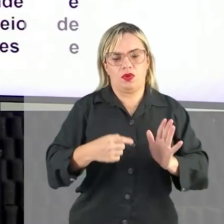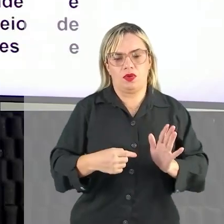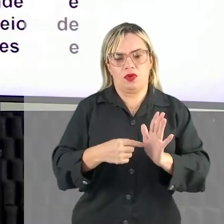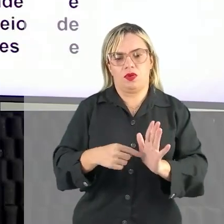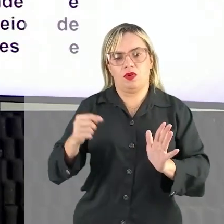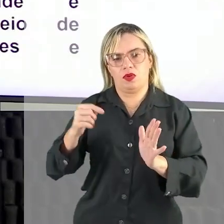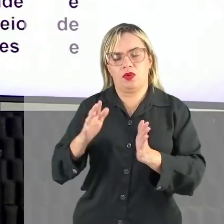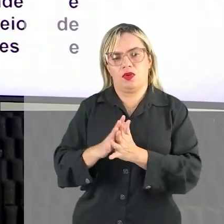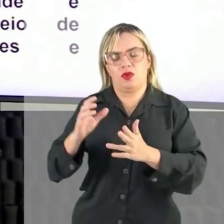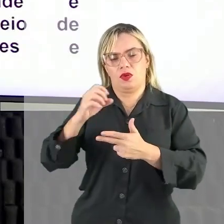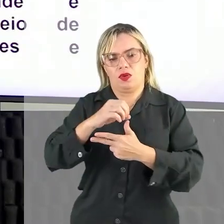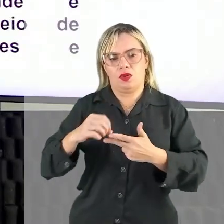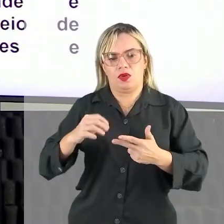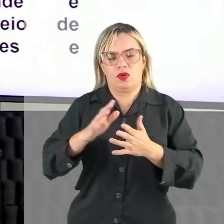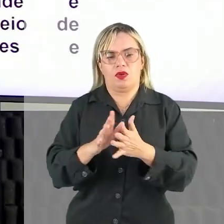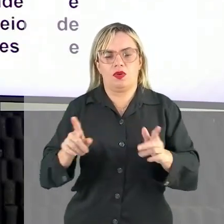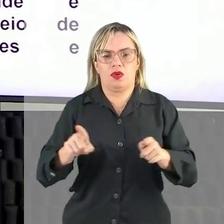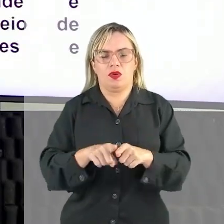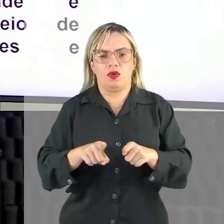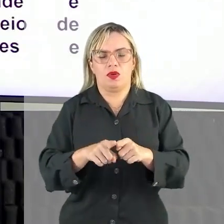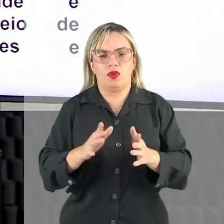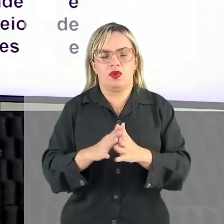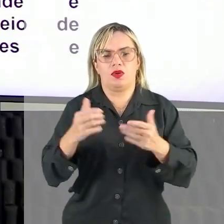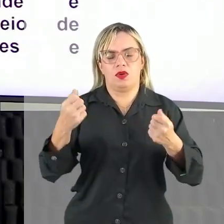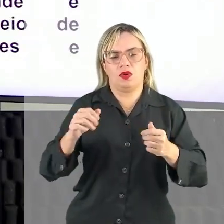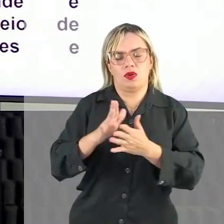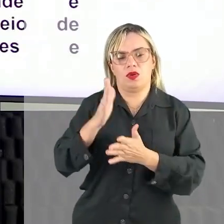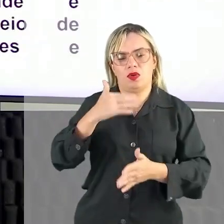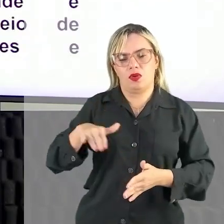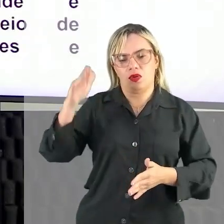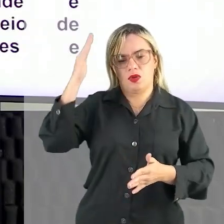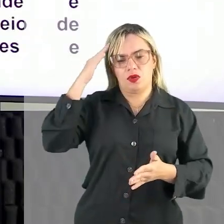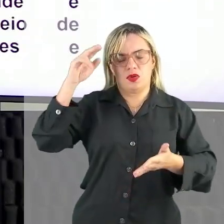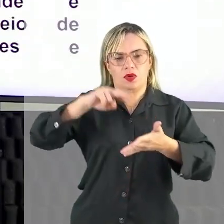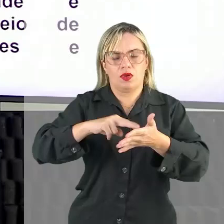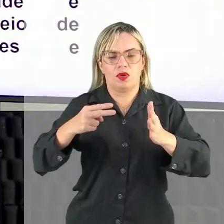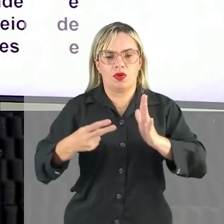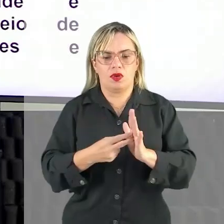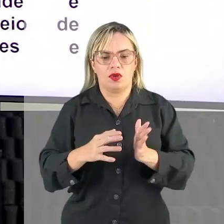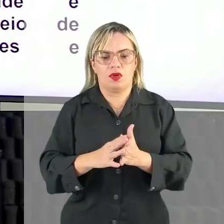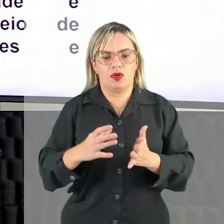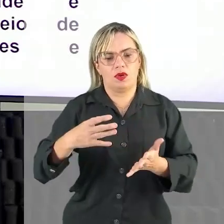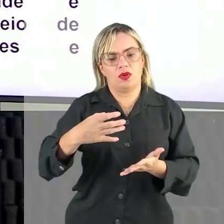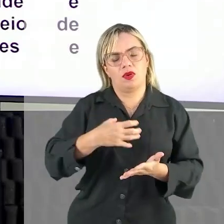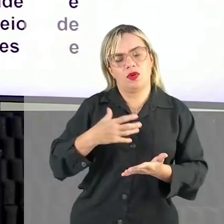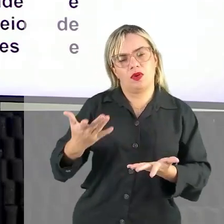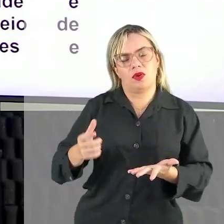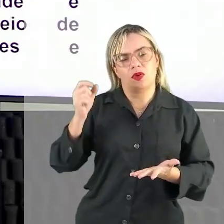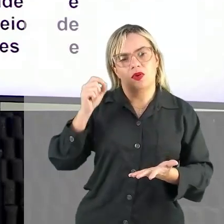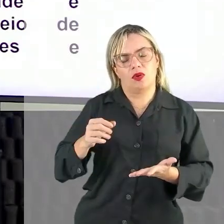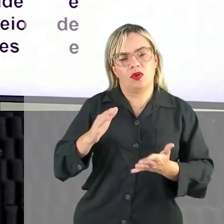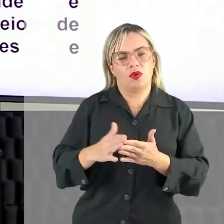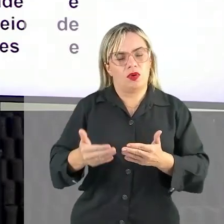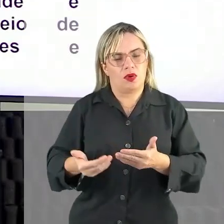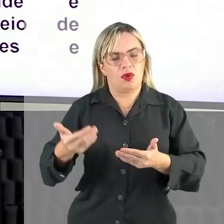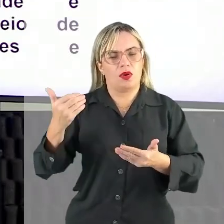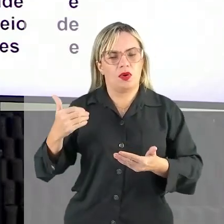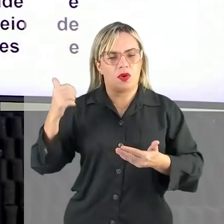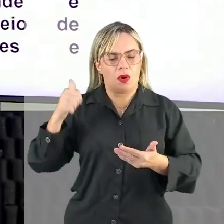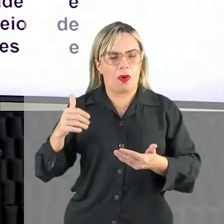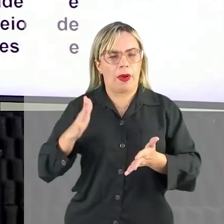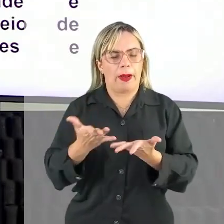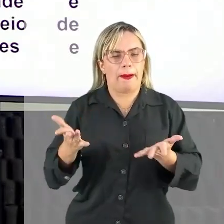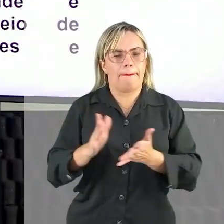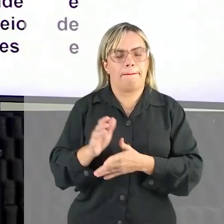ENEM a gente também precisa entender as semânticas ou seja os significados que estão por detrás de cada uma dessas